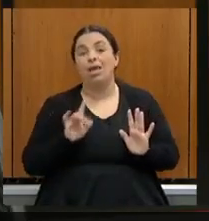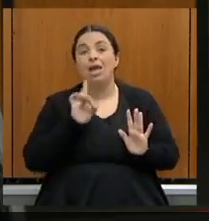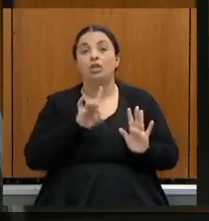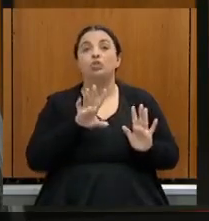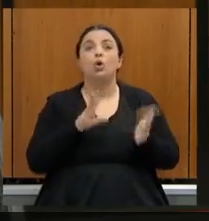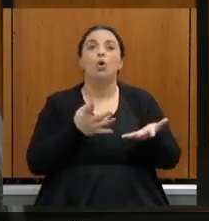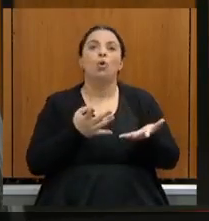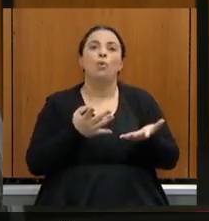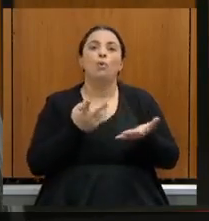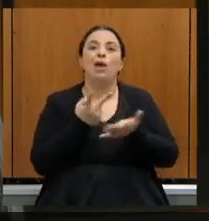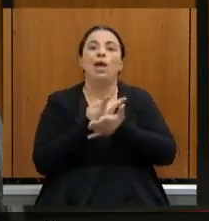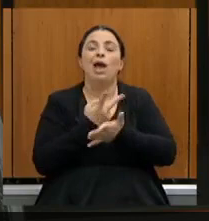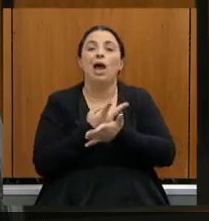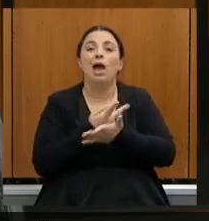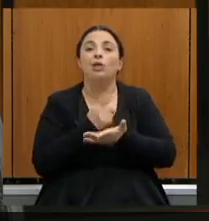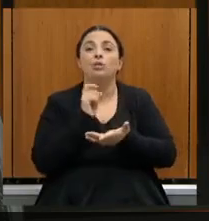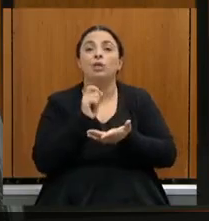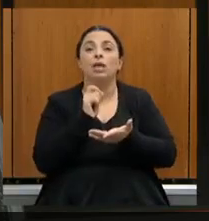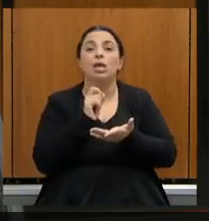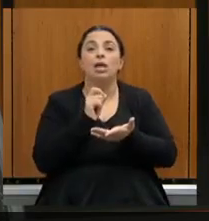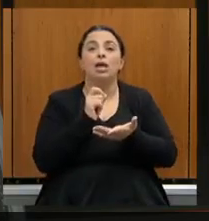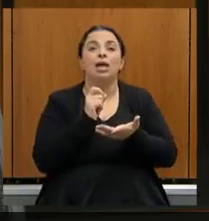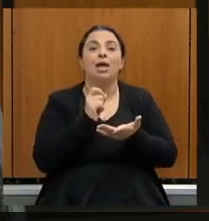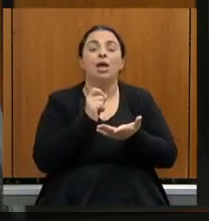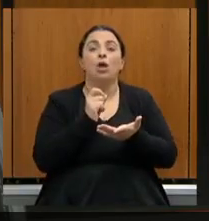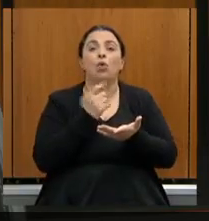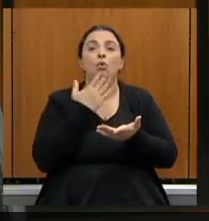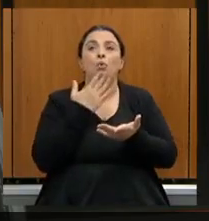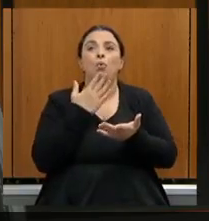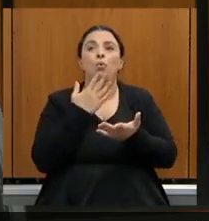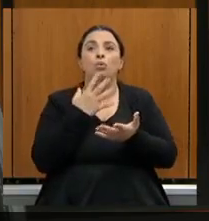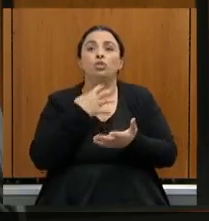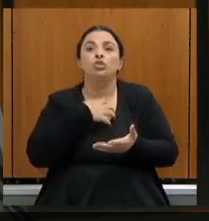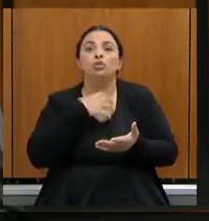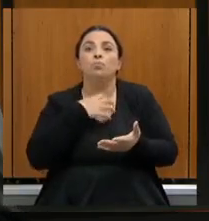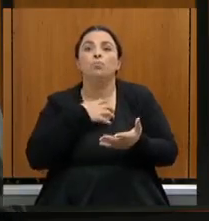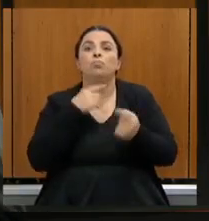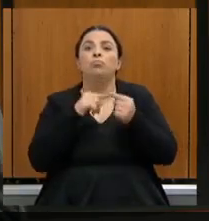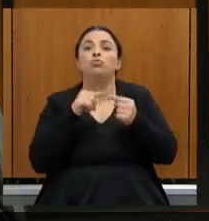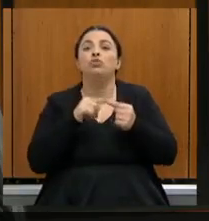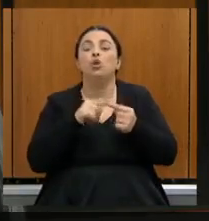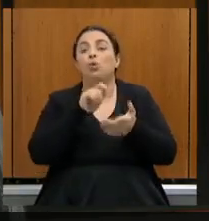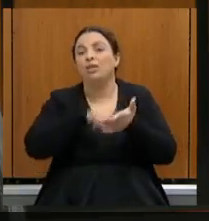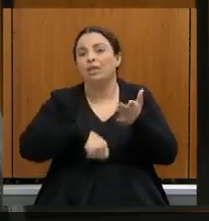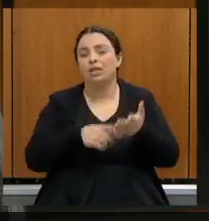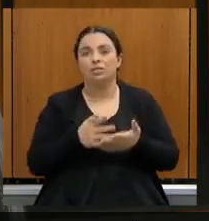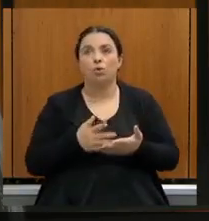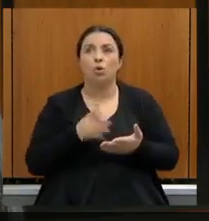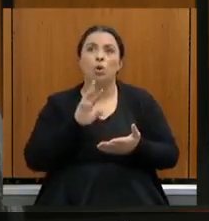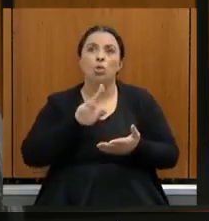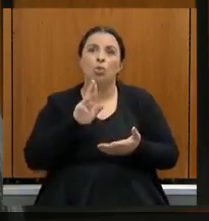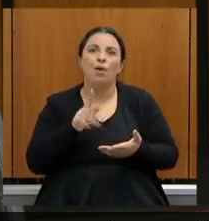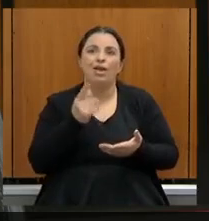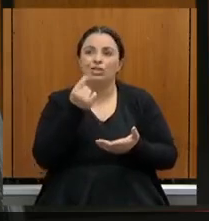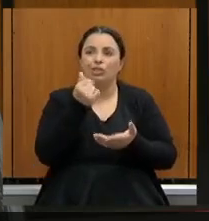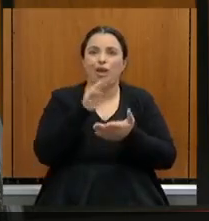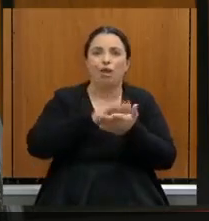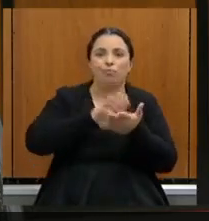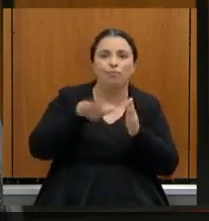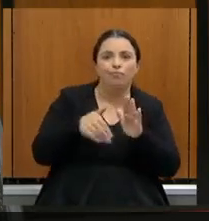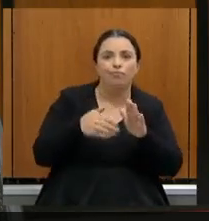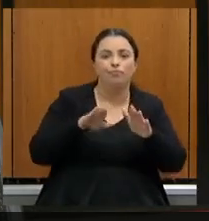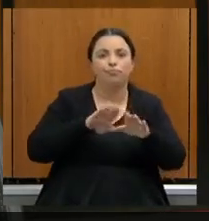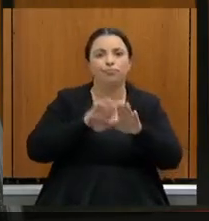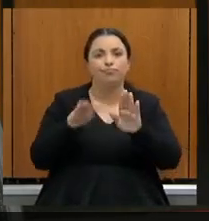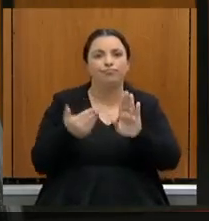irregularidades em contratações, para que isso fique claro, não há desvio, não há nada, absolutamente nada,